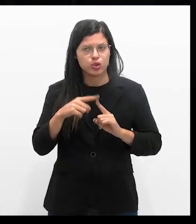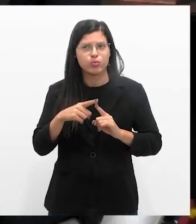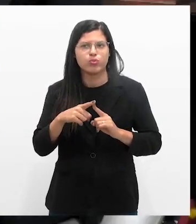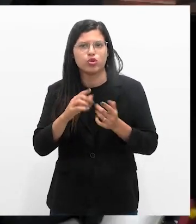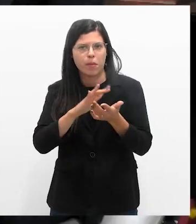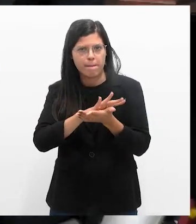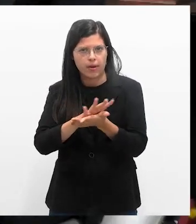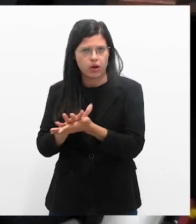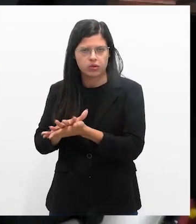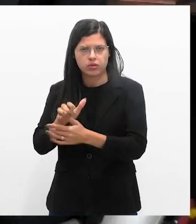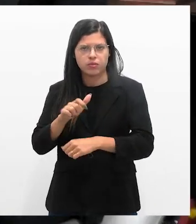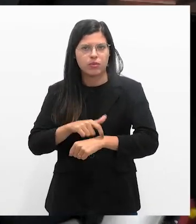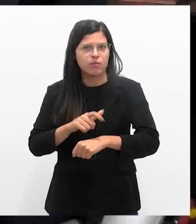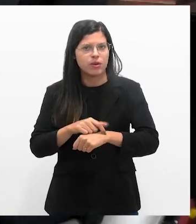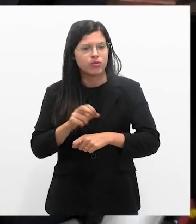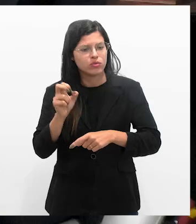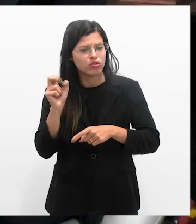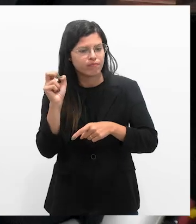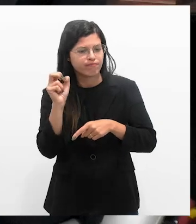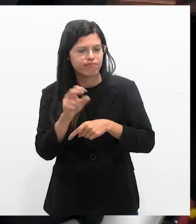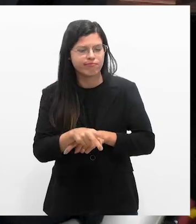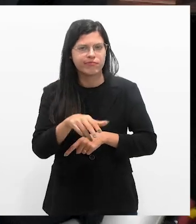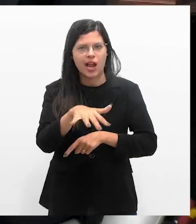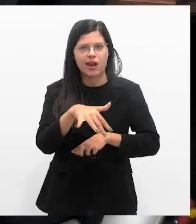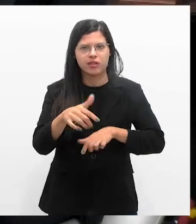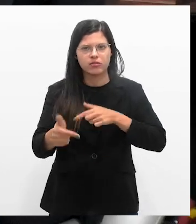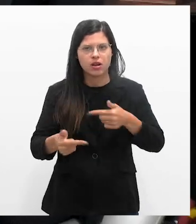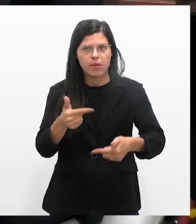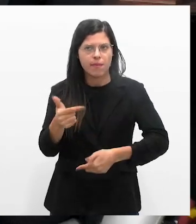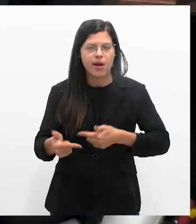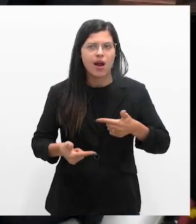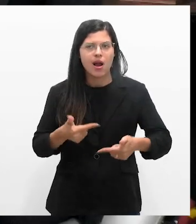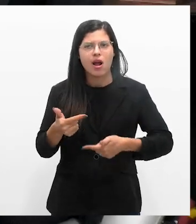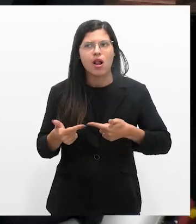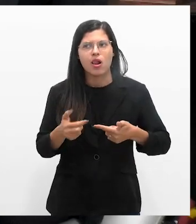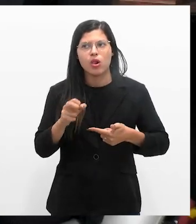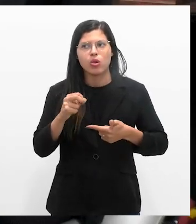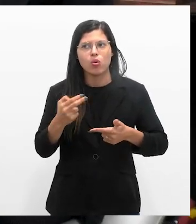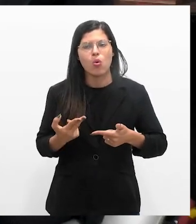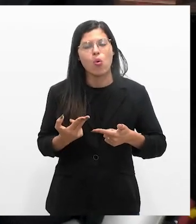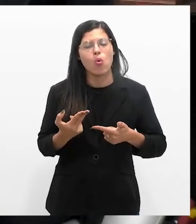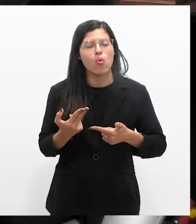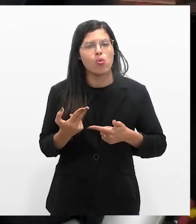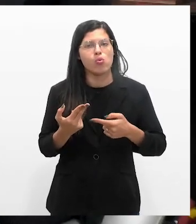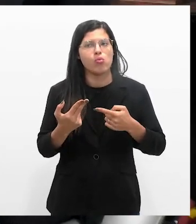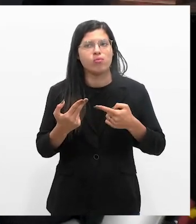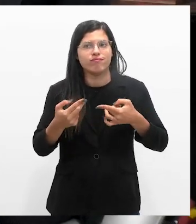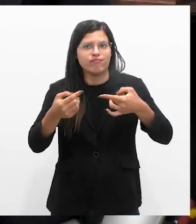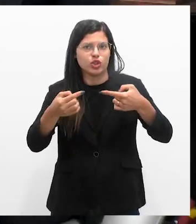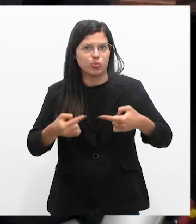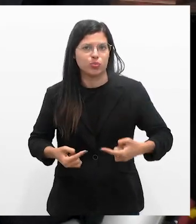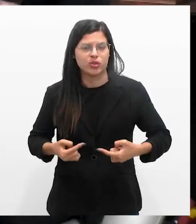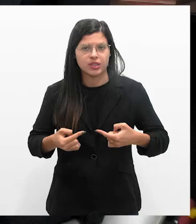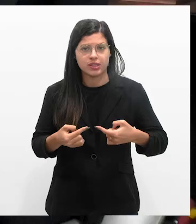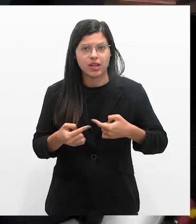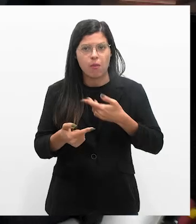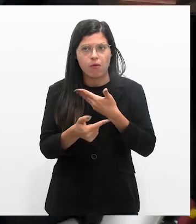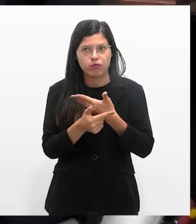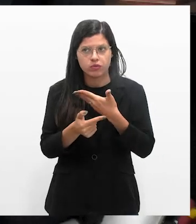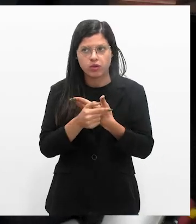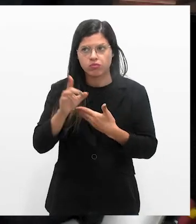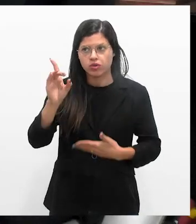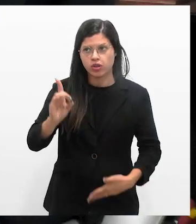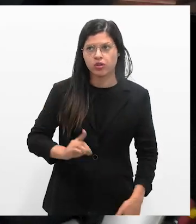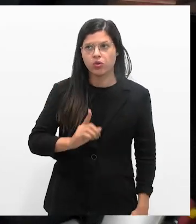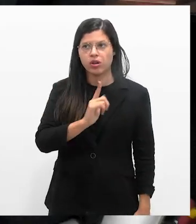discriminação na hora, né, de ingressar no mercado de trabalho, na hora de disputar um cargo de